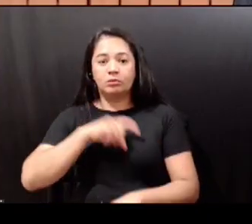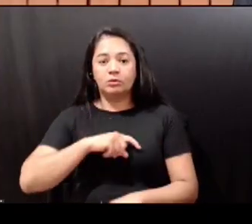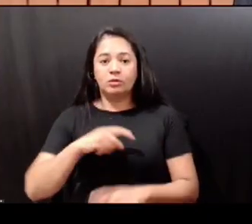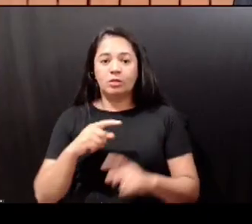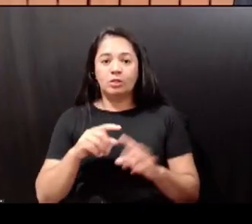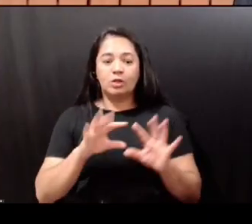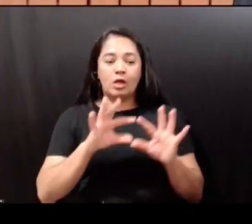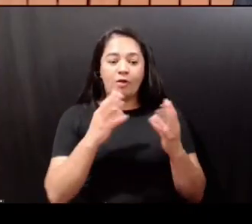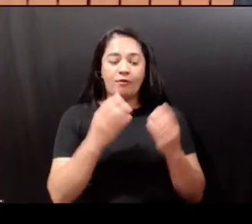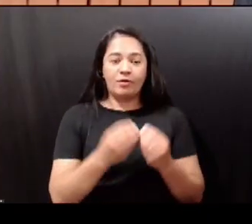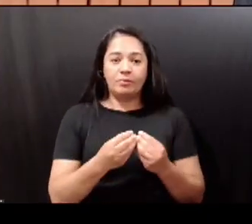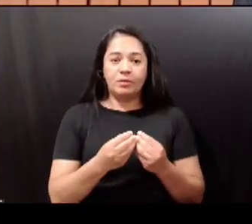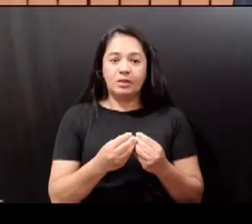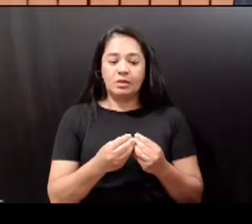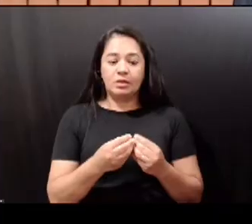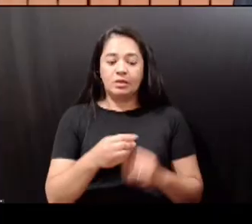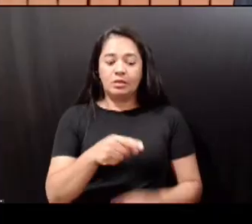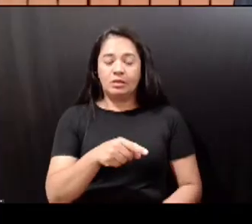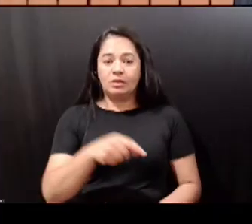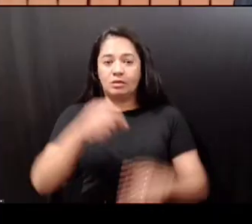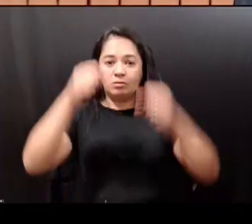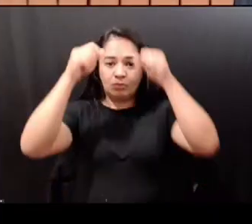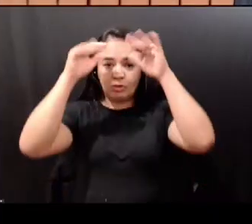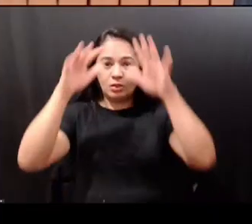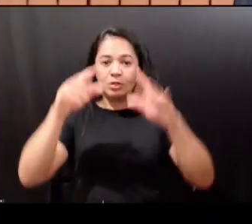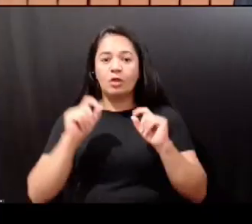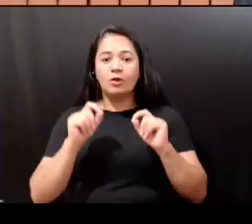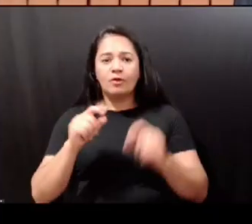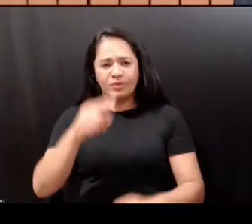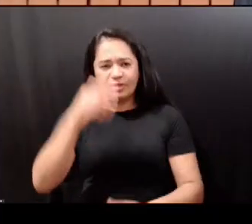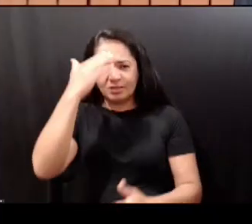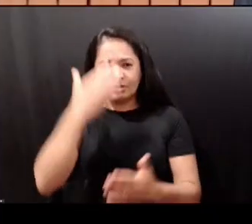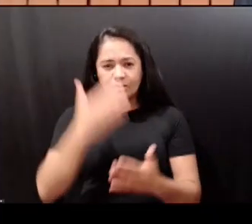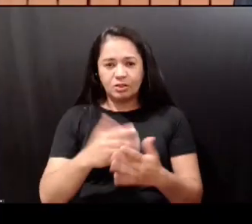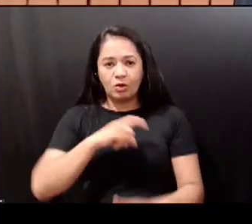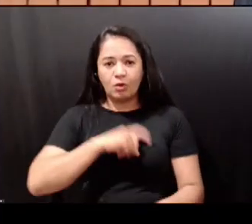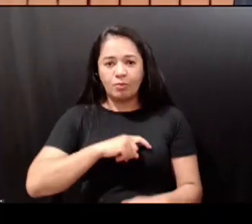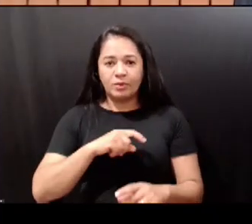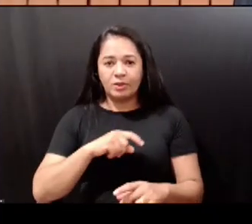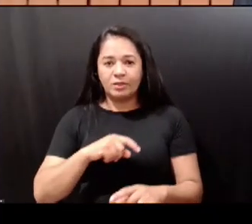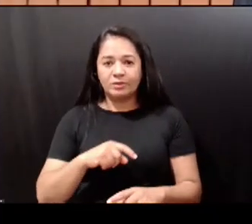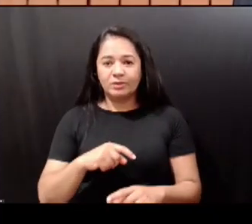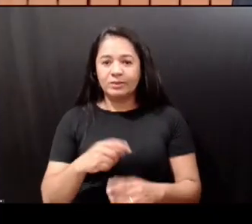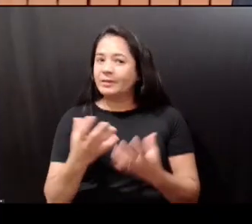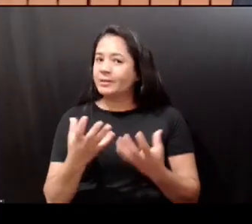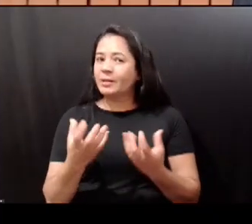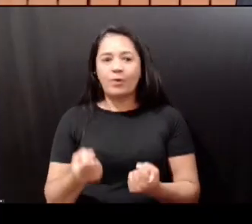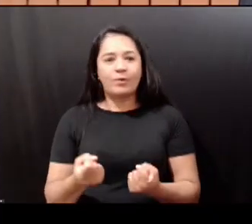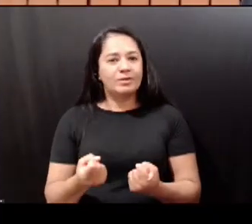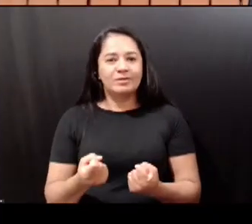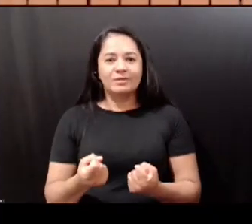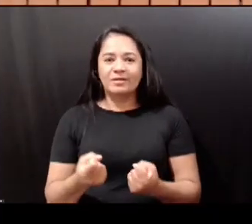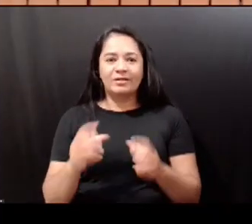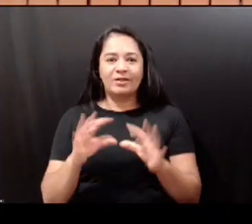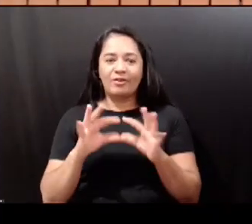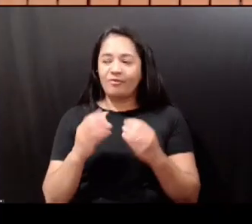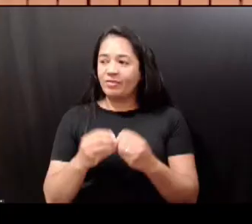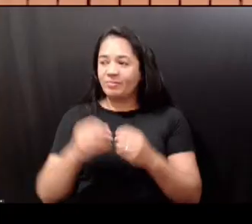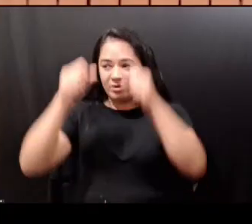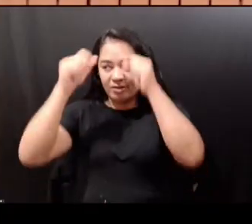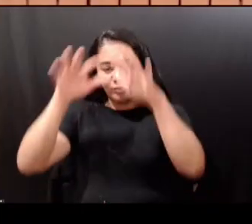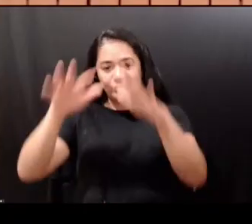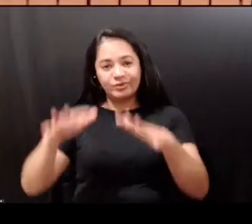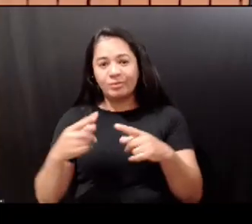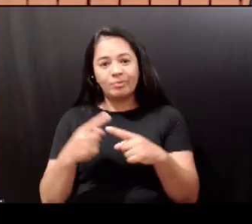vereador Benelima, você acredita que os planos de saúde nem estão mais aceitando quando Verdade. você tem um autista na família, porque